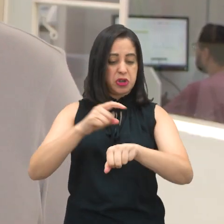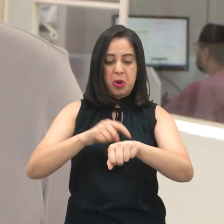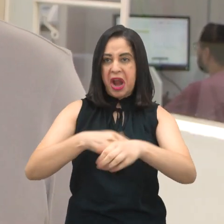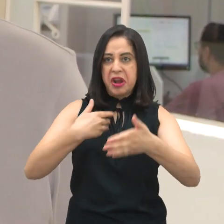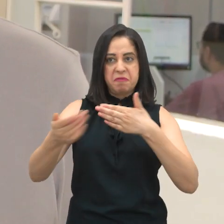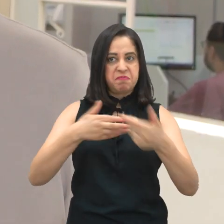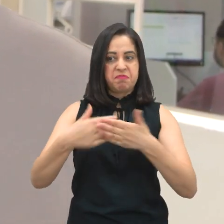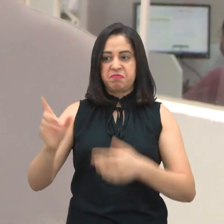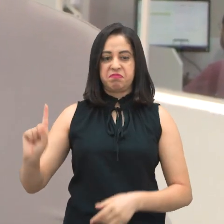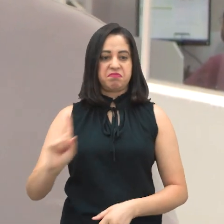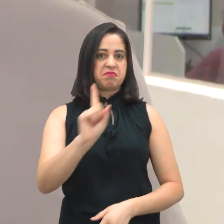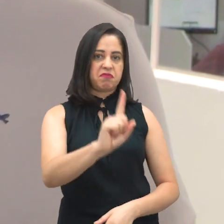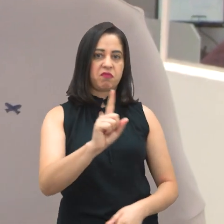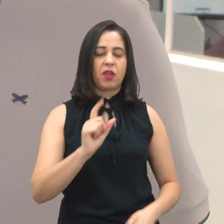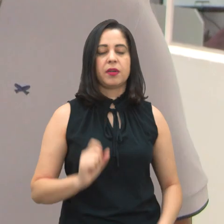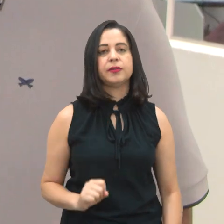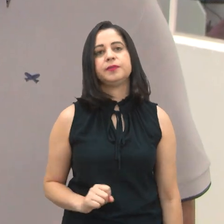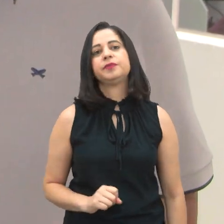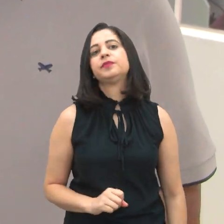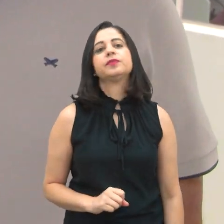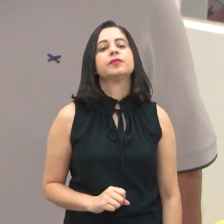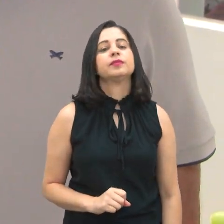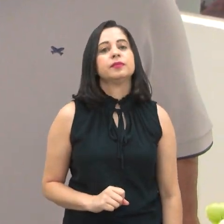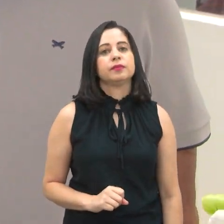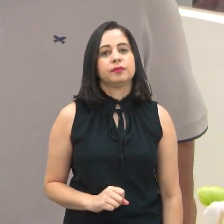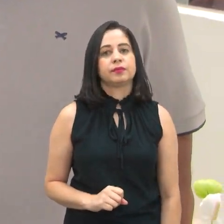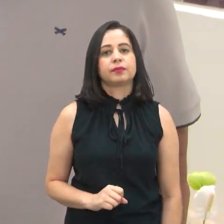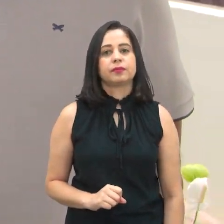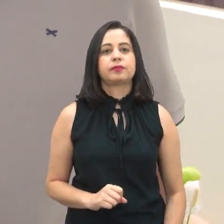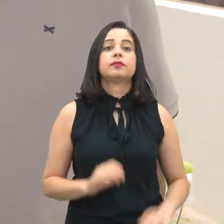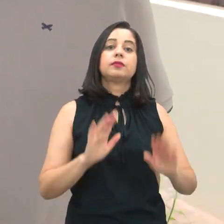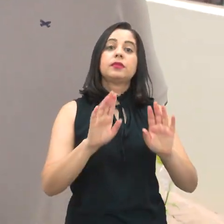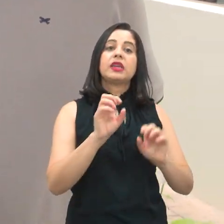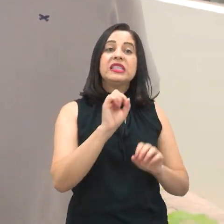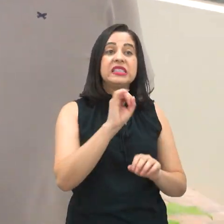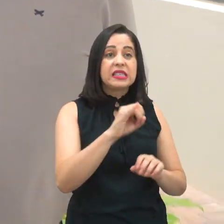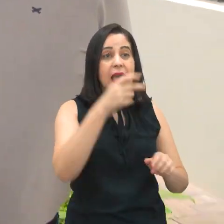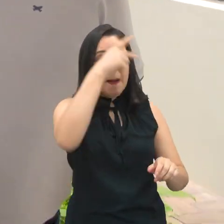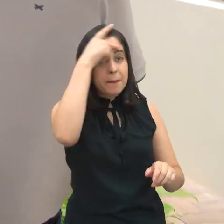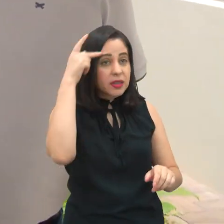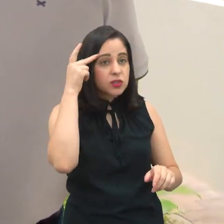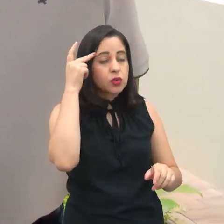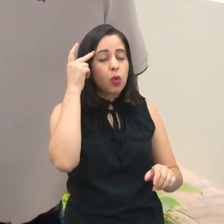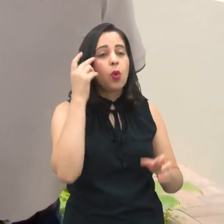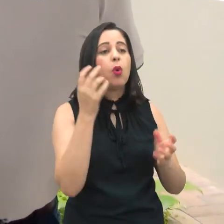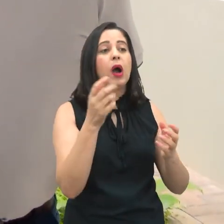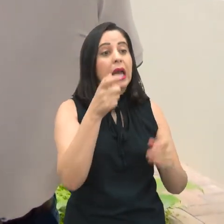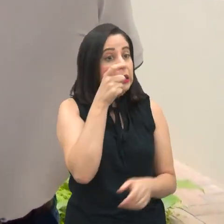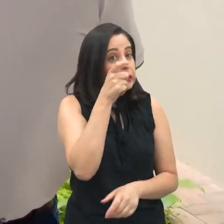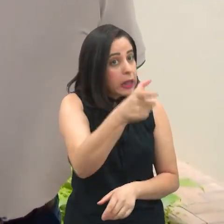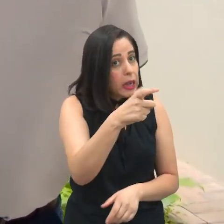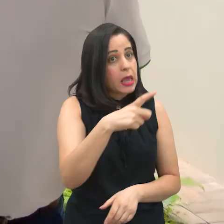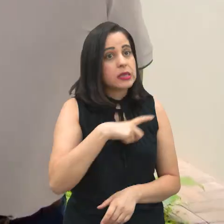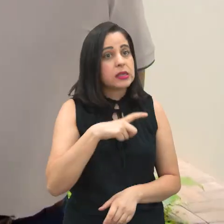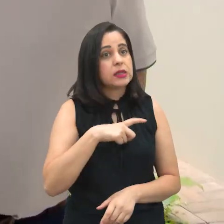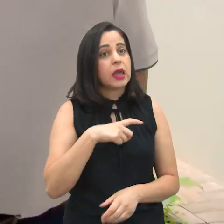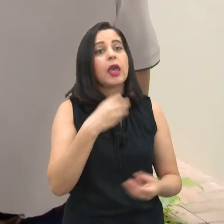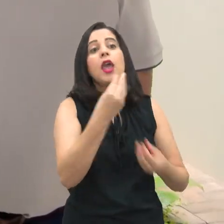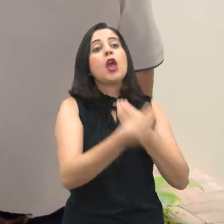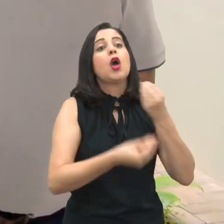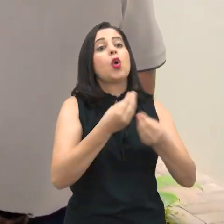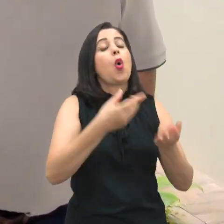esses exames. E, doutor, para finalizar, quais são os canais, né, oficiais para quem quer buscar por esses serviços, para quem quer buscar